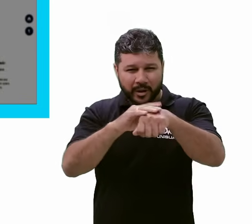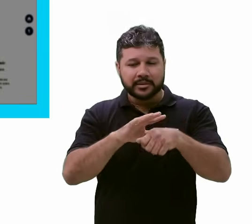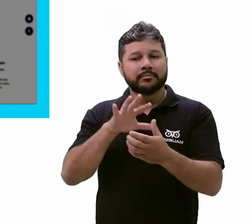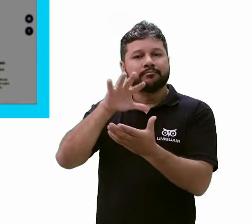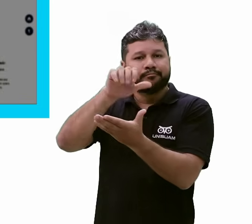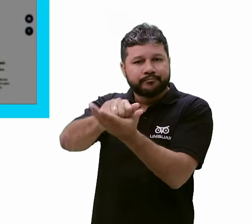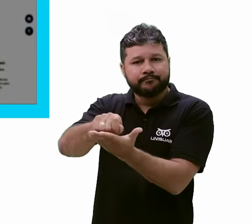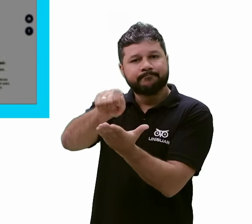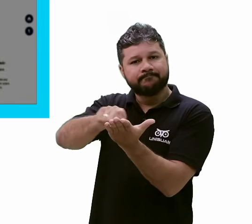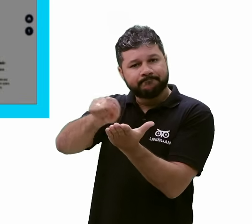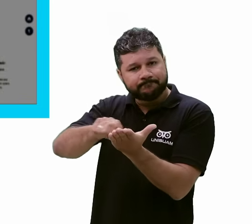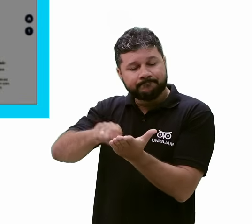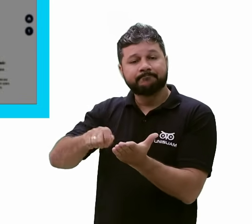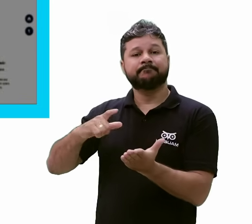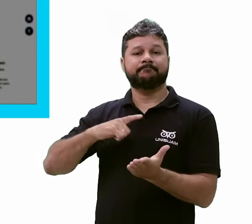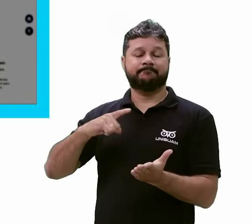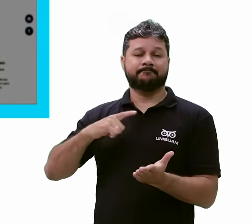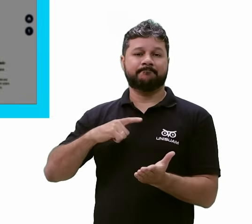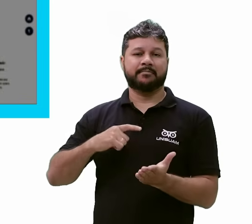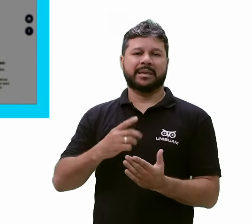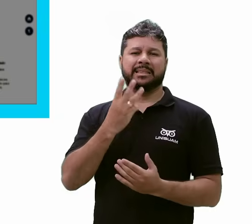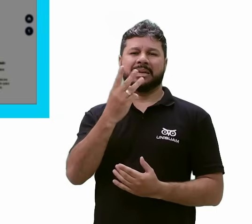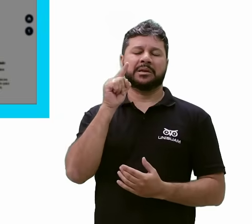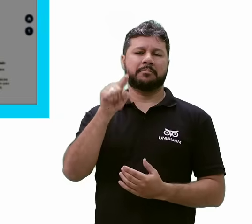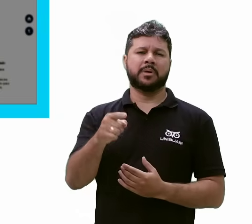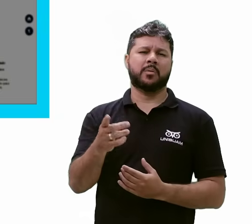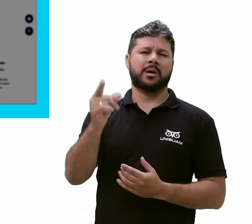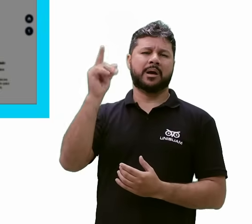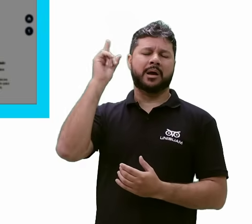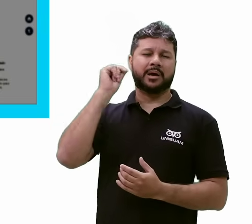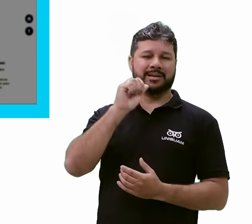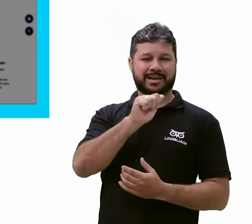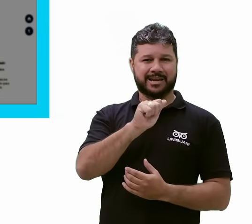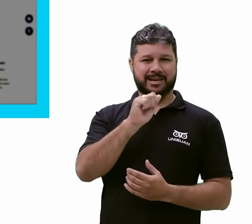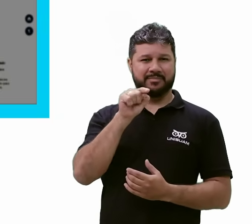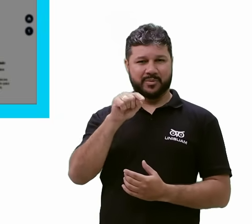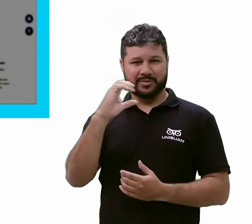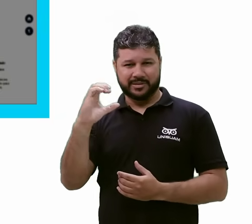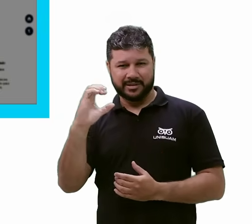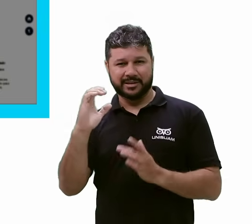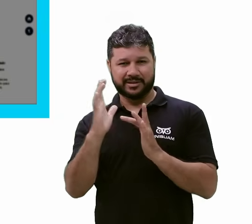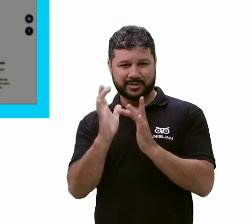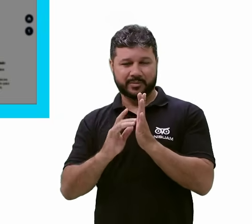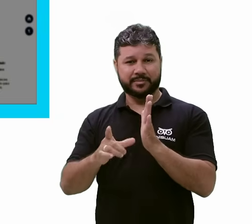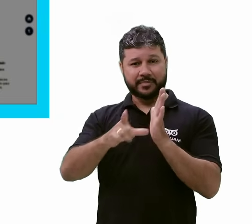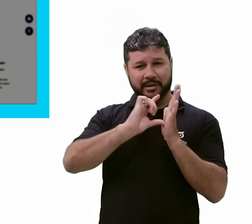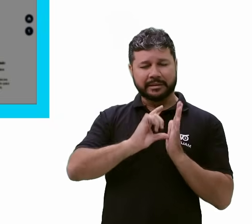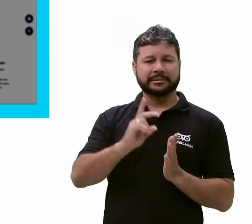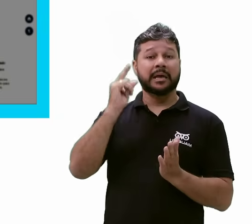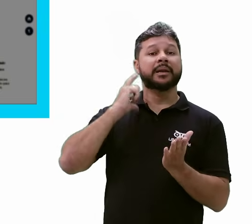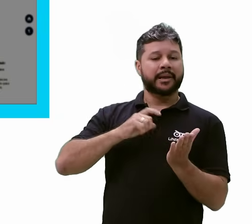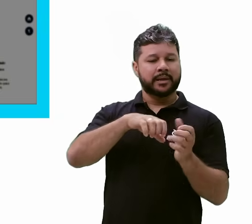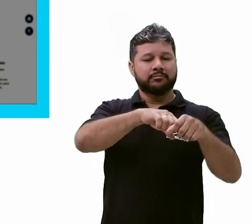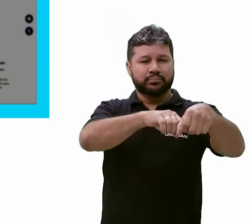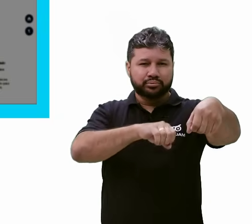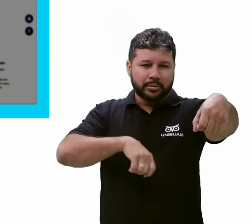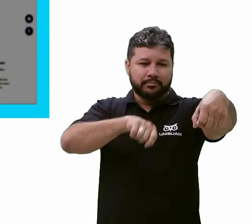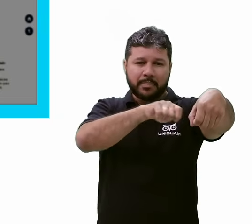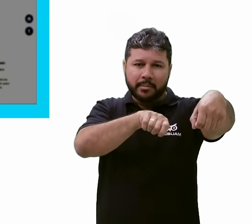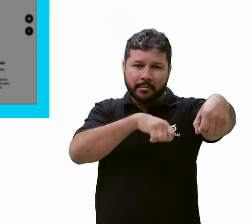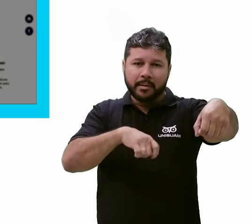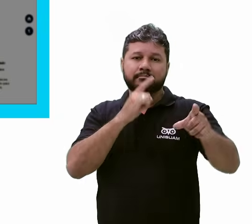tá? Há 3.000 anos antes de Cristo, 5.000 anos atrás, tá? Isso presente em escrituras